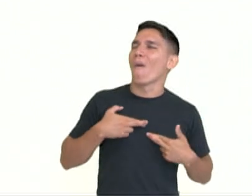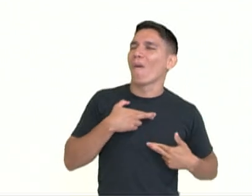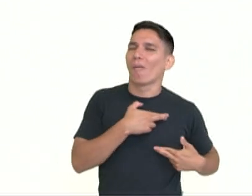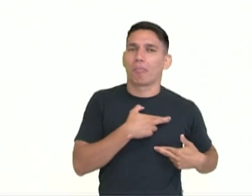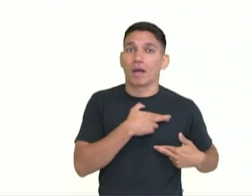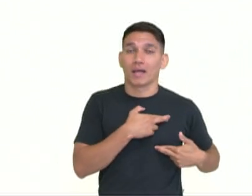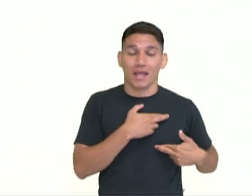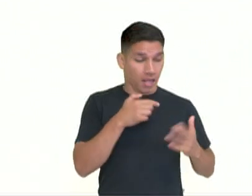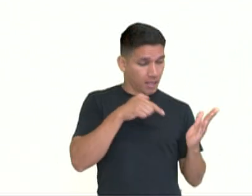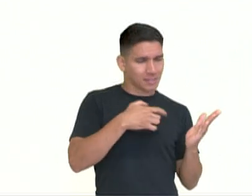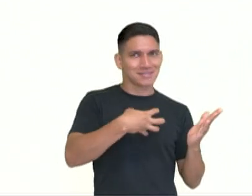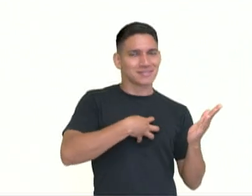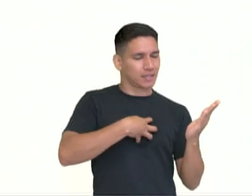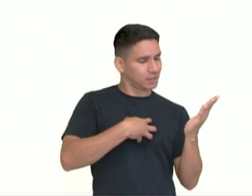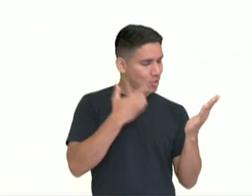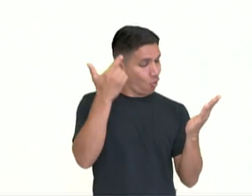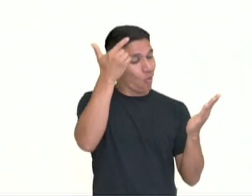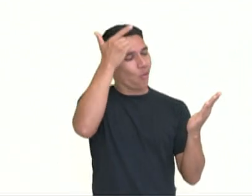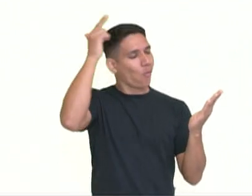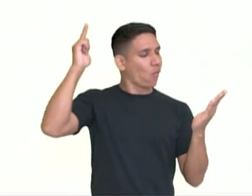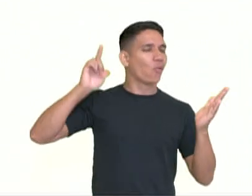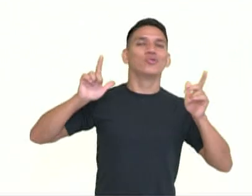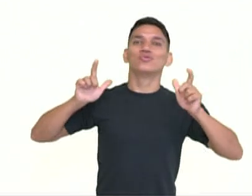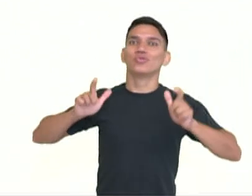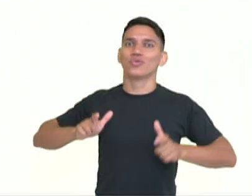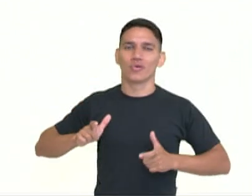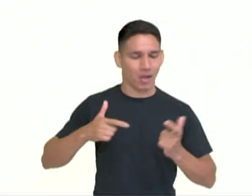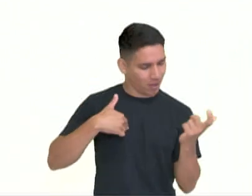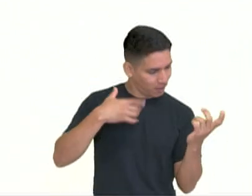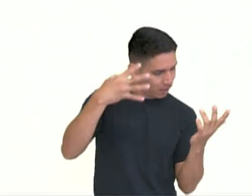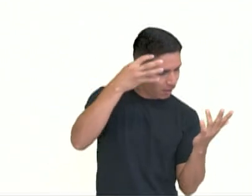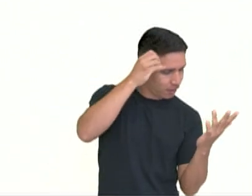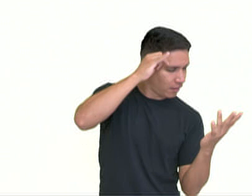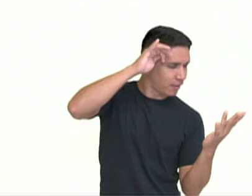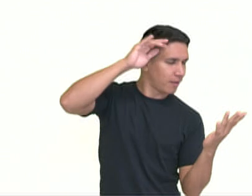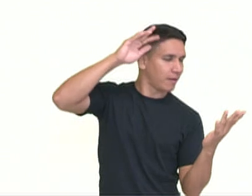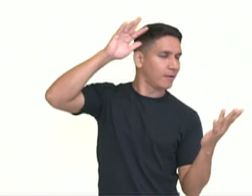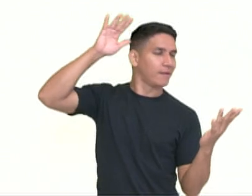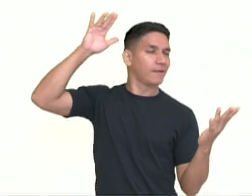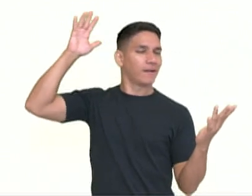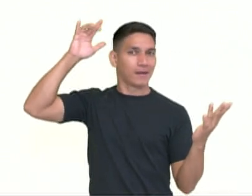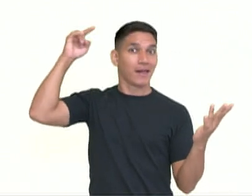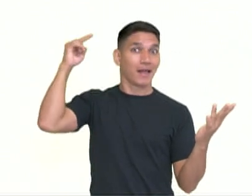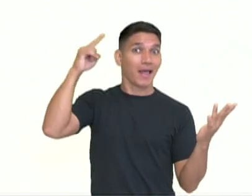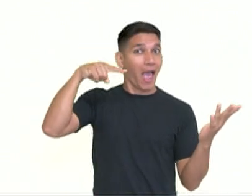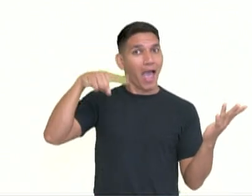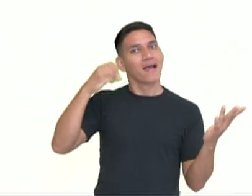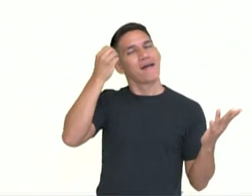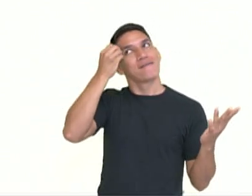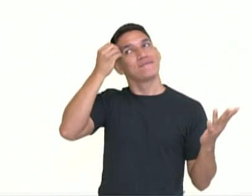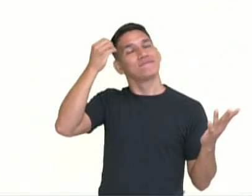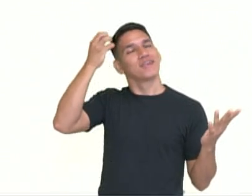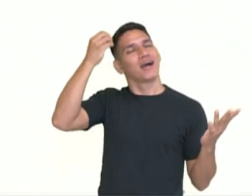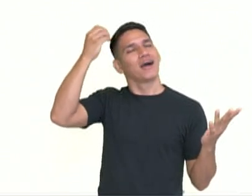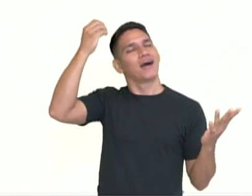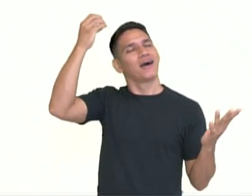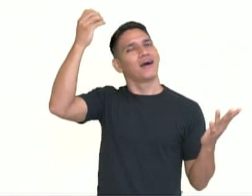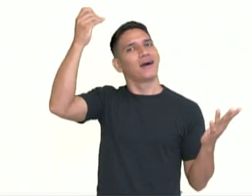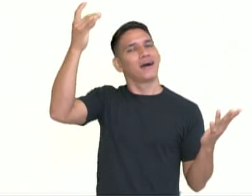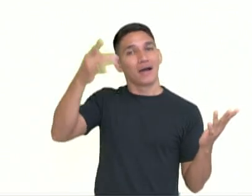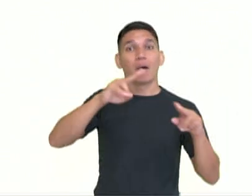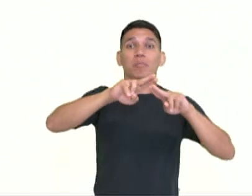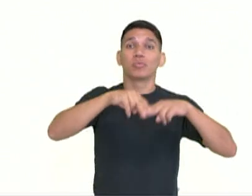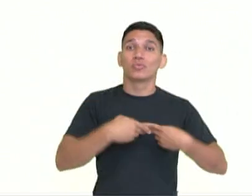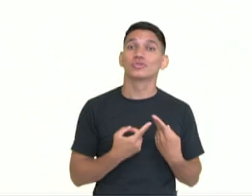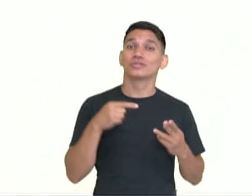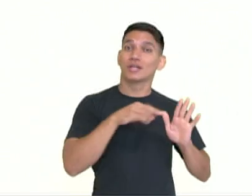outro ambiente, para uma outra época, para um outro lugar. Né? O texto de ficção faz isso, ele tira